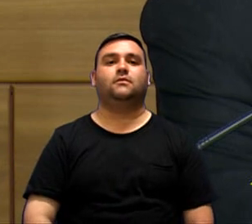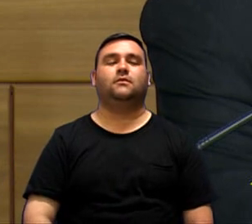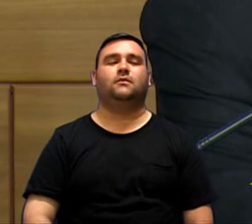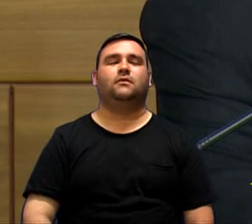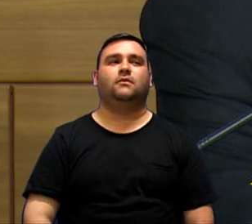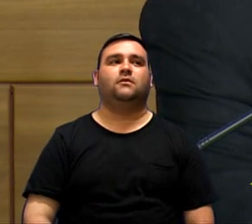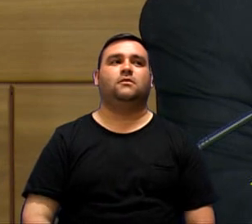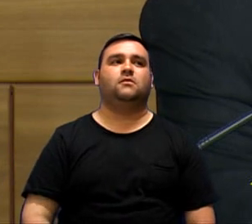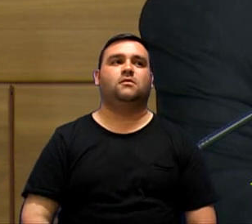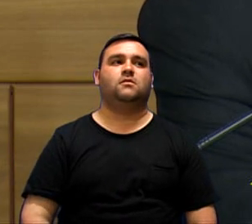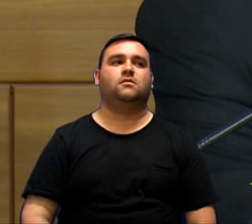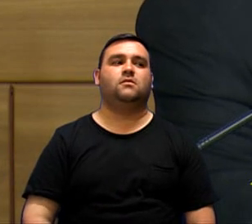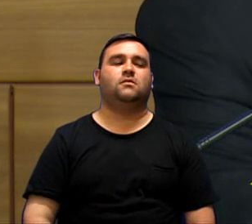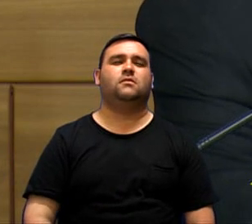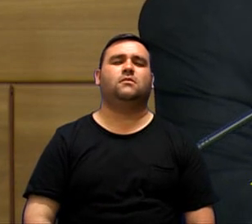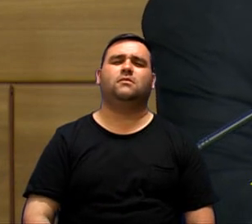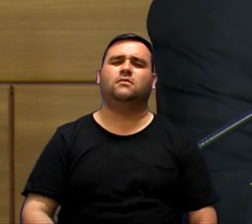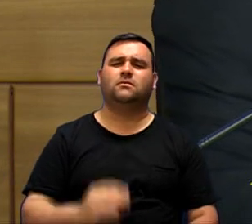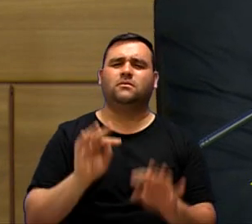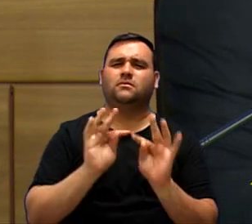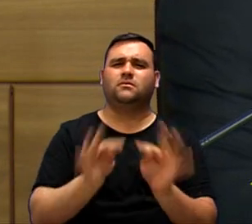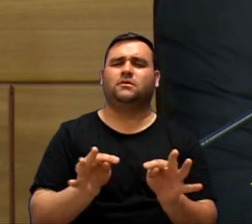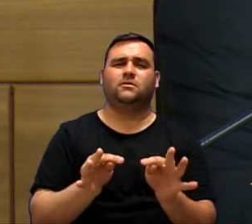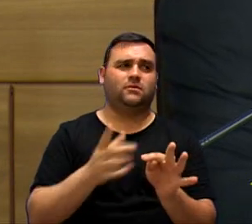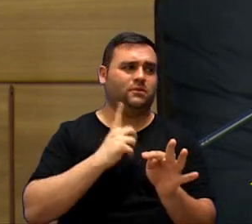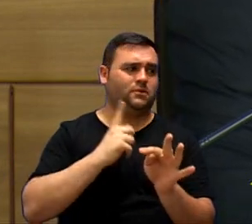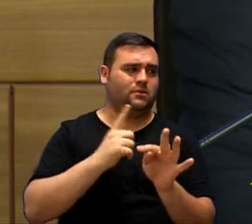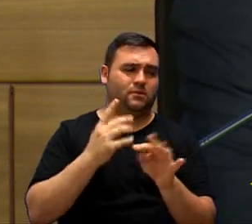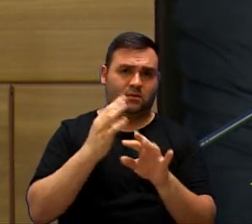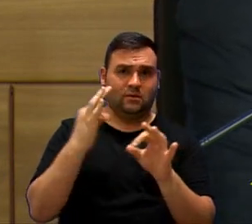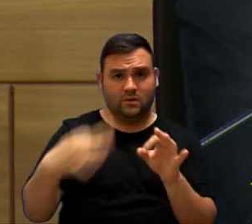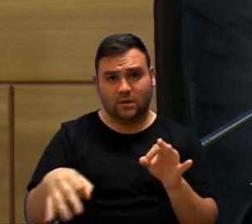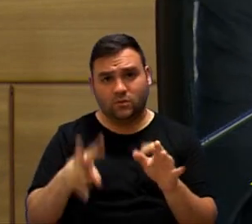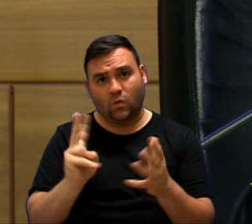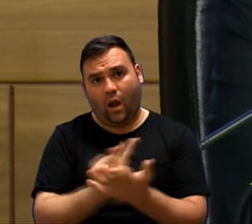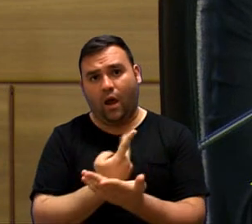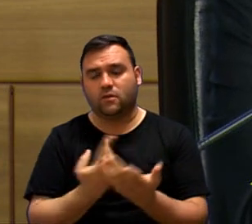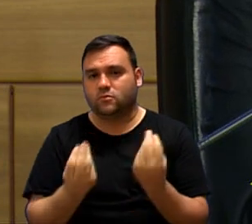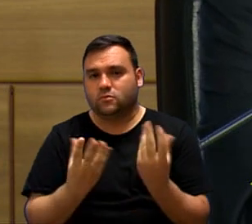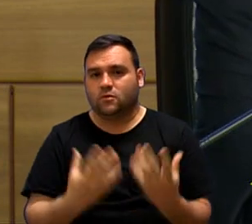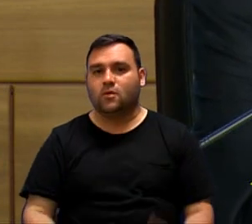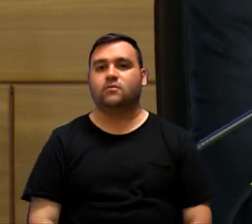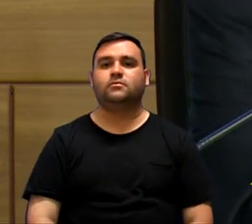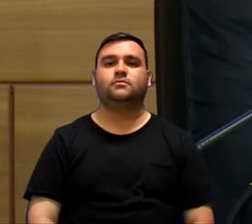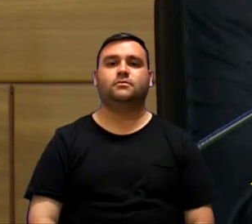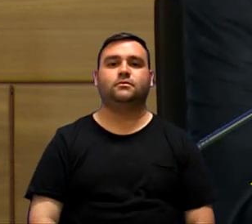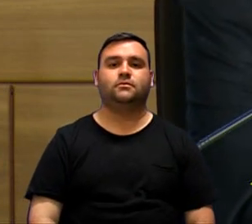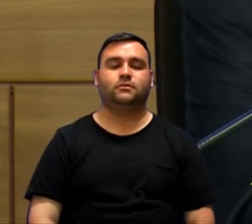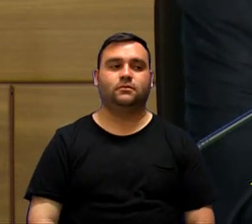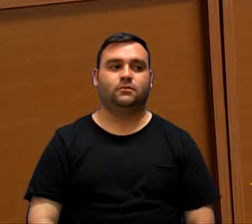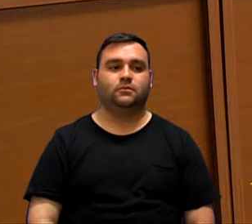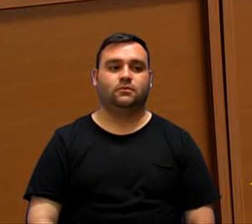me deu um... Conta é simples. Está certo, tá certo ou está errada?